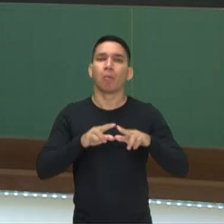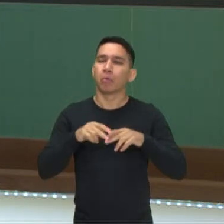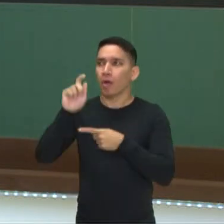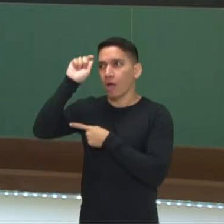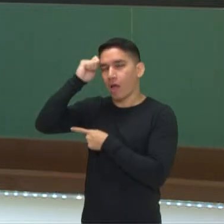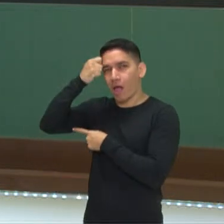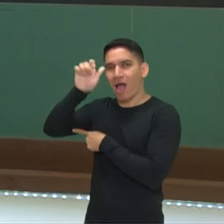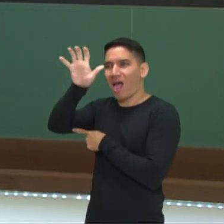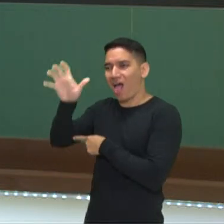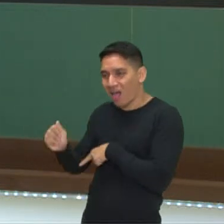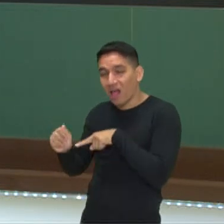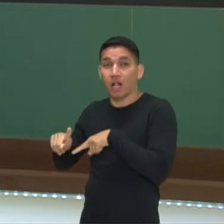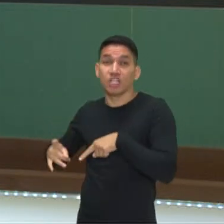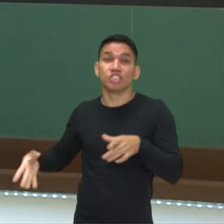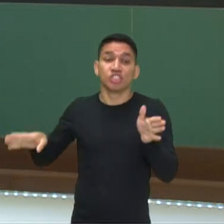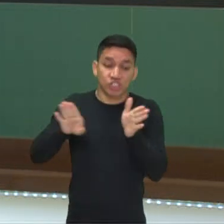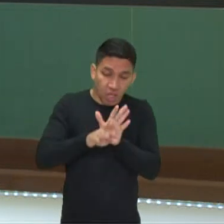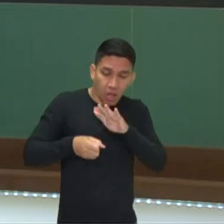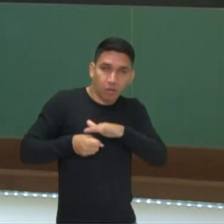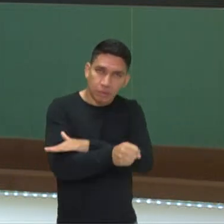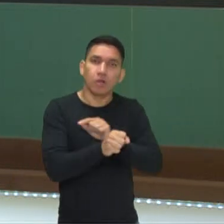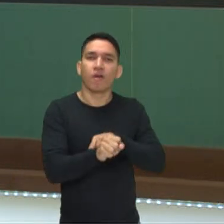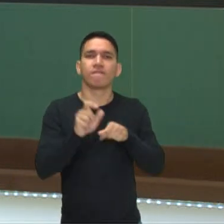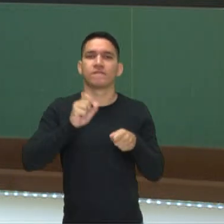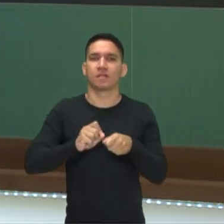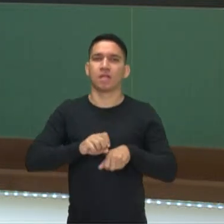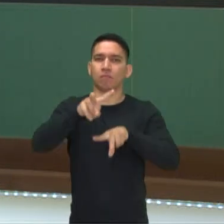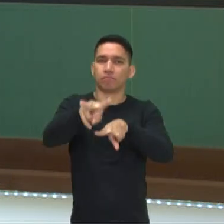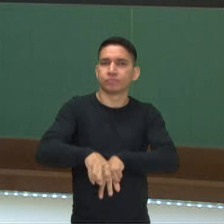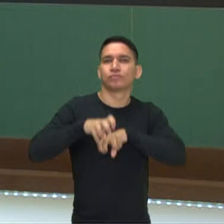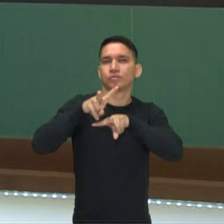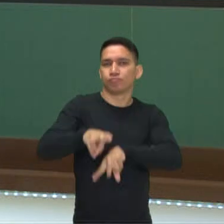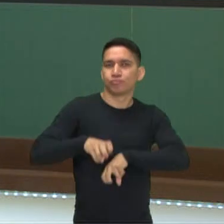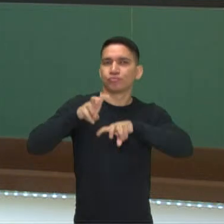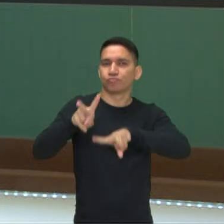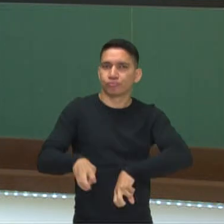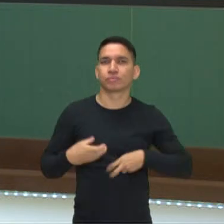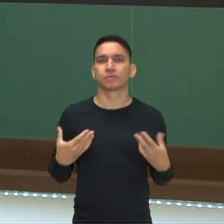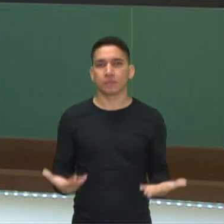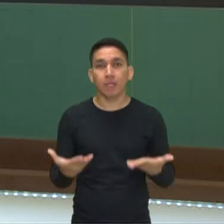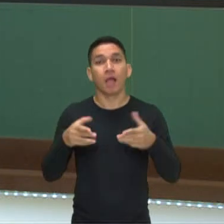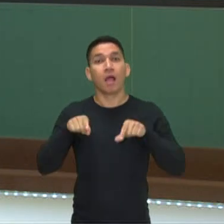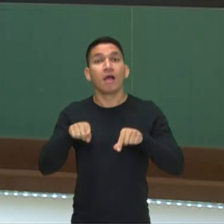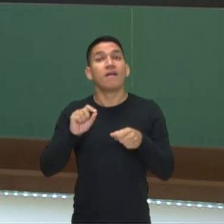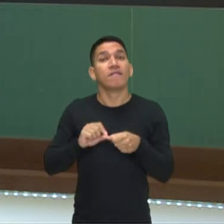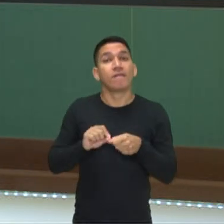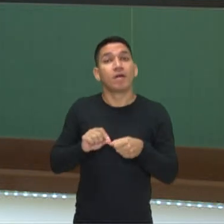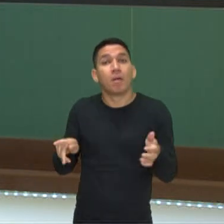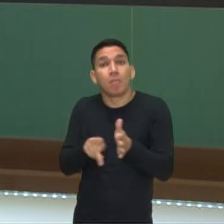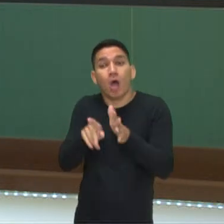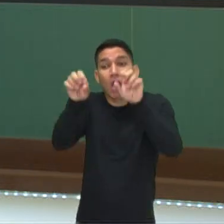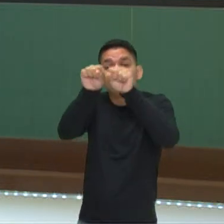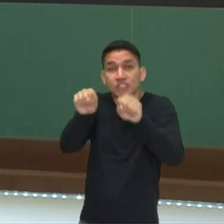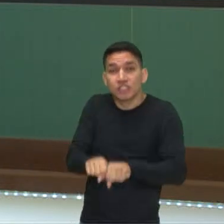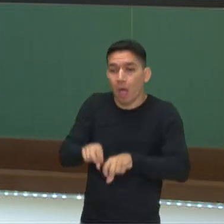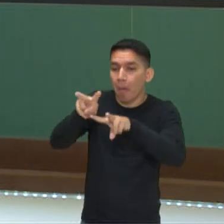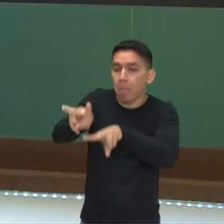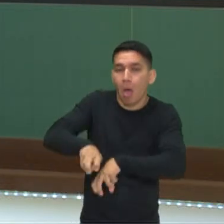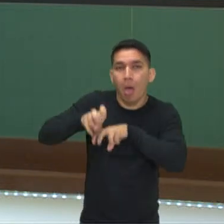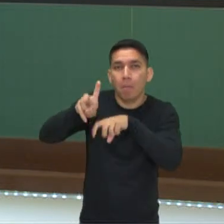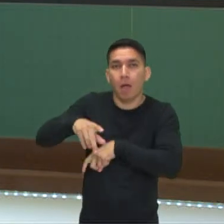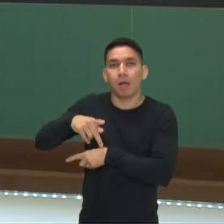muito utilizados para a mão de obra da agricultura. Eles vão ser, então, colocados nos sistemas de